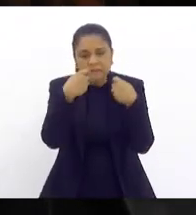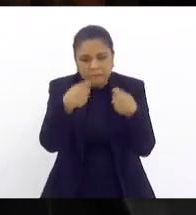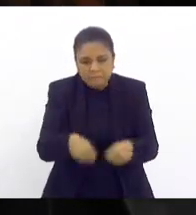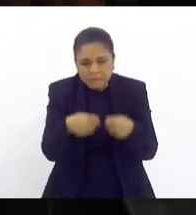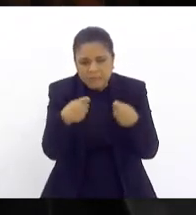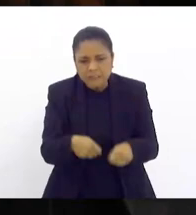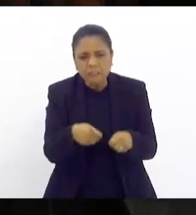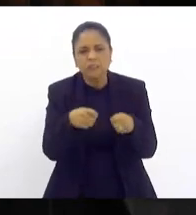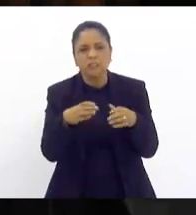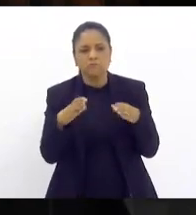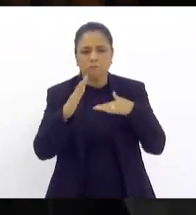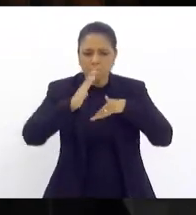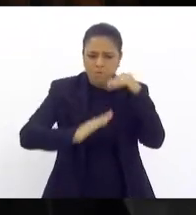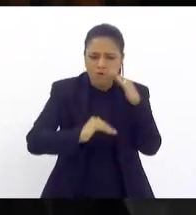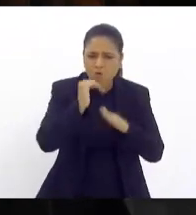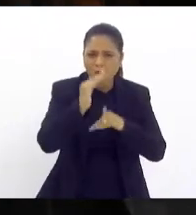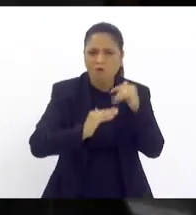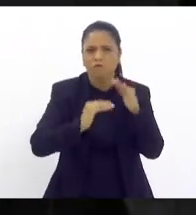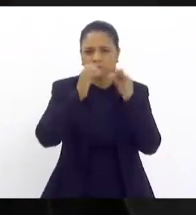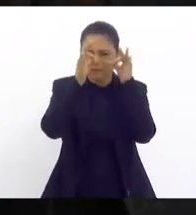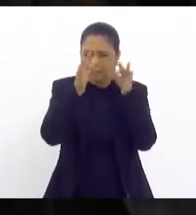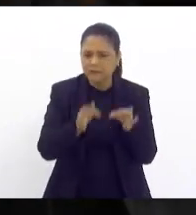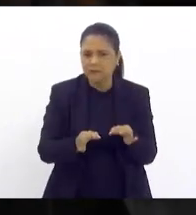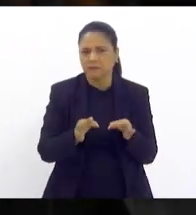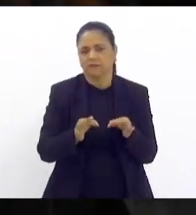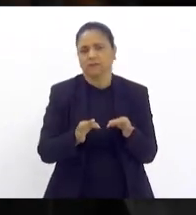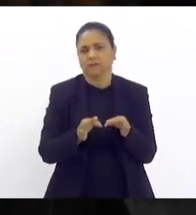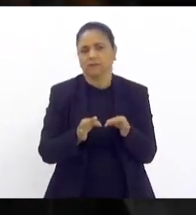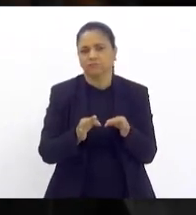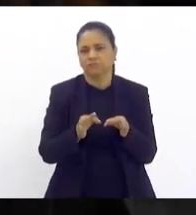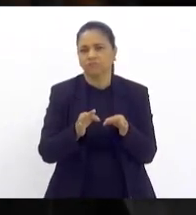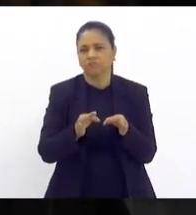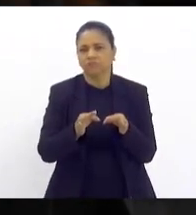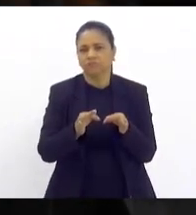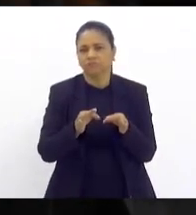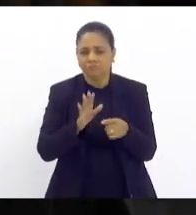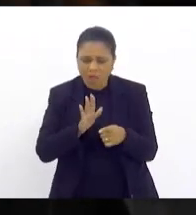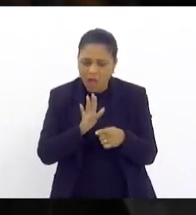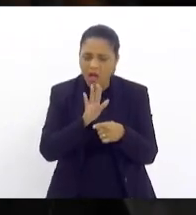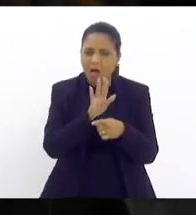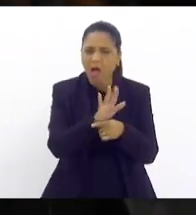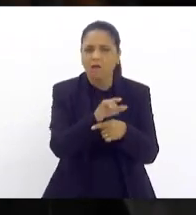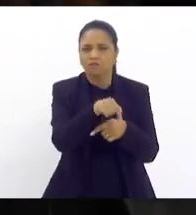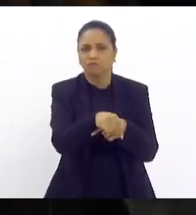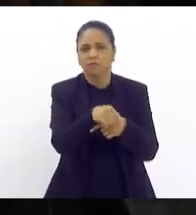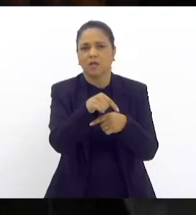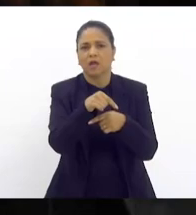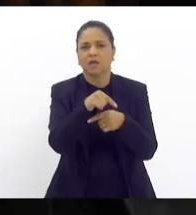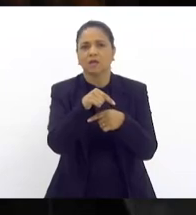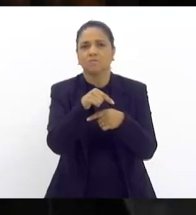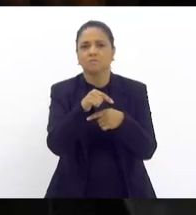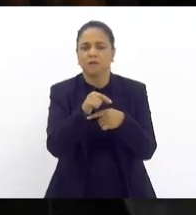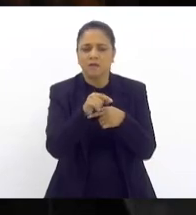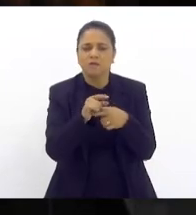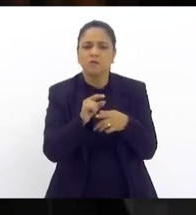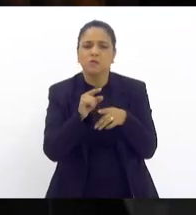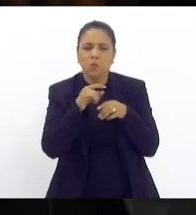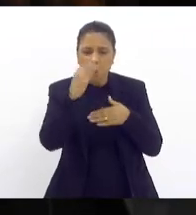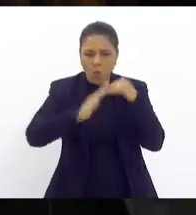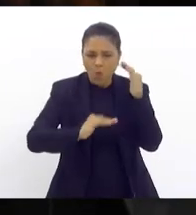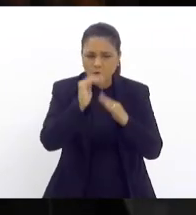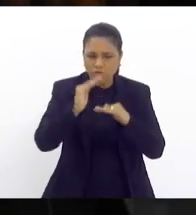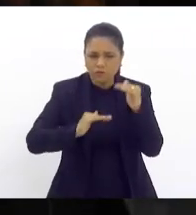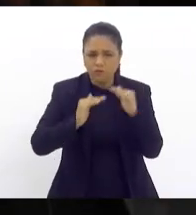profissionais na escola que seja capaz de permitir que o profissional de educação faz o seu